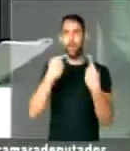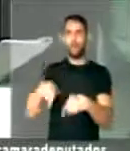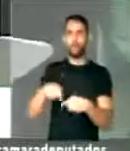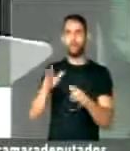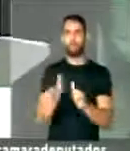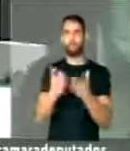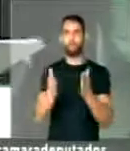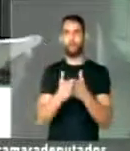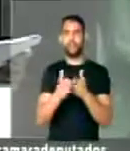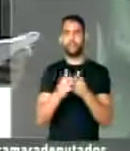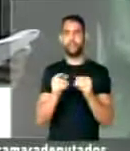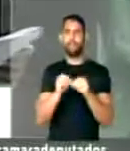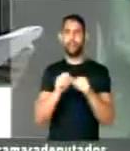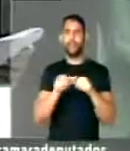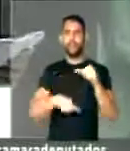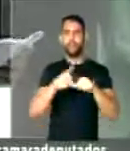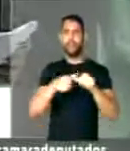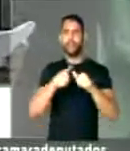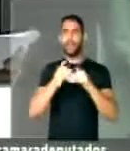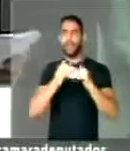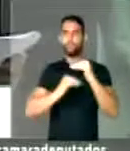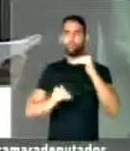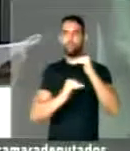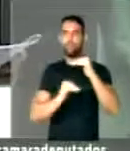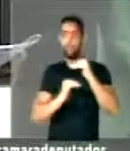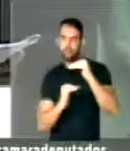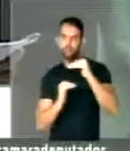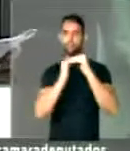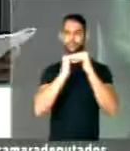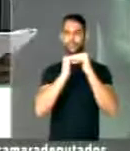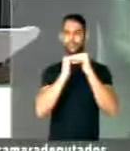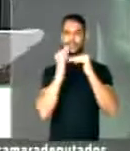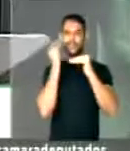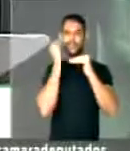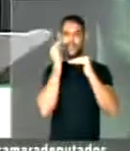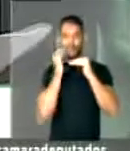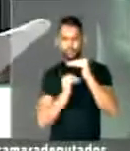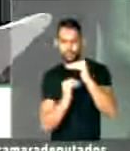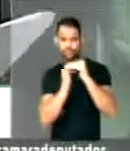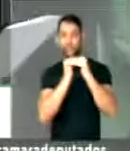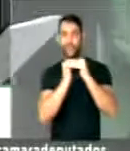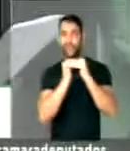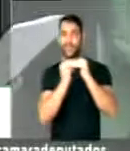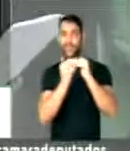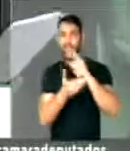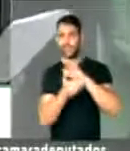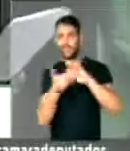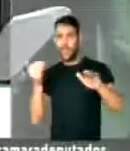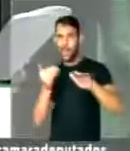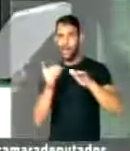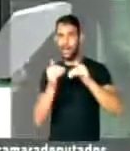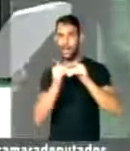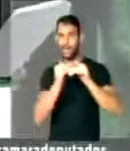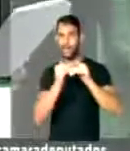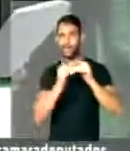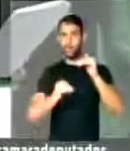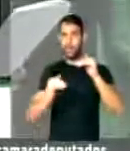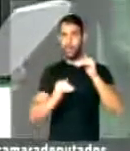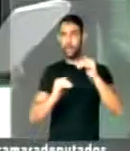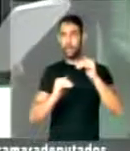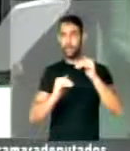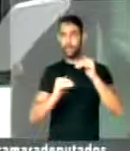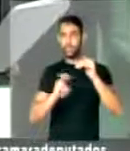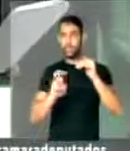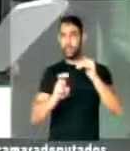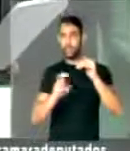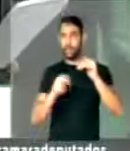pobreza e a desigualdade nos anos recentes. Pretende eliminar o diferencial de menos 5